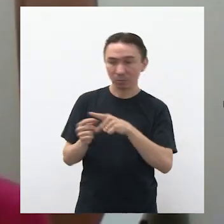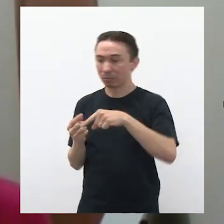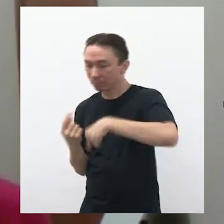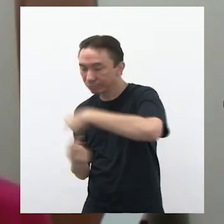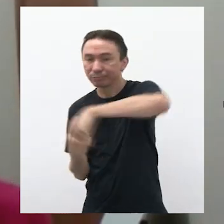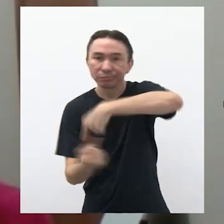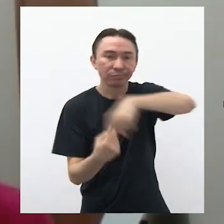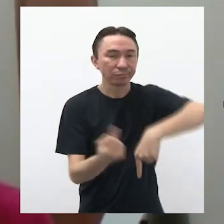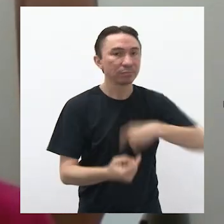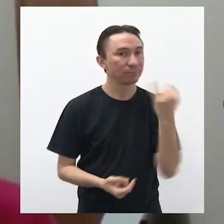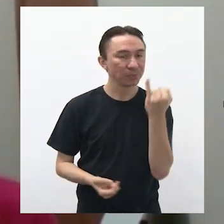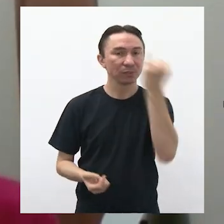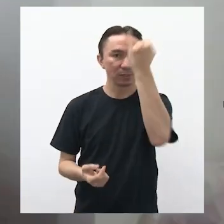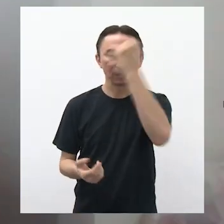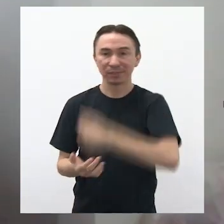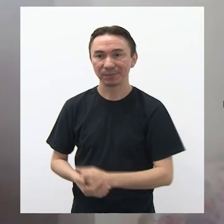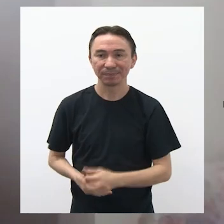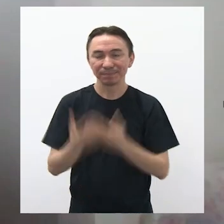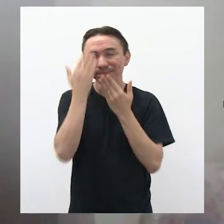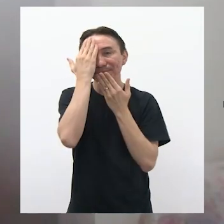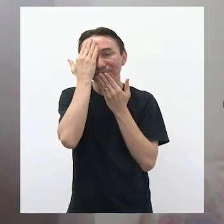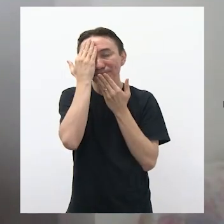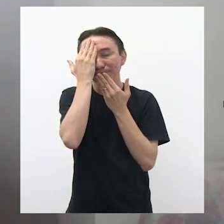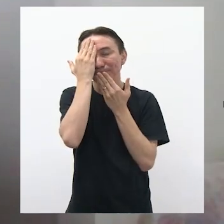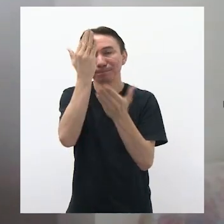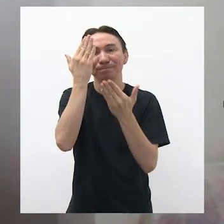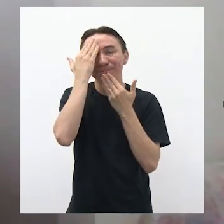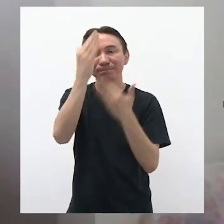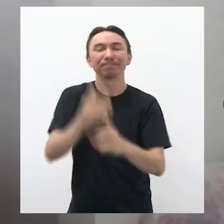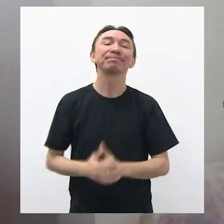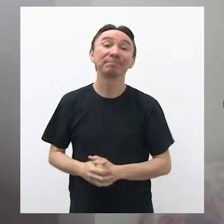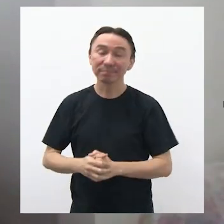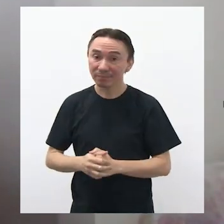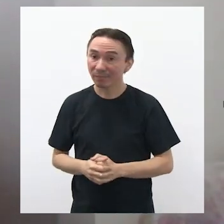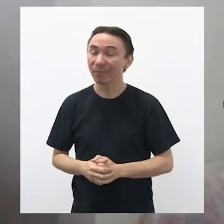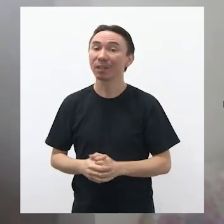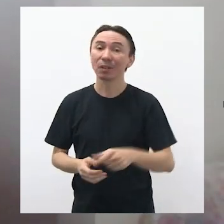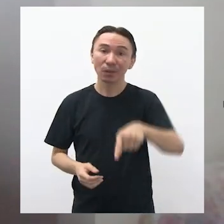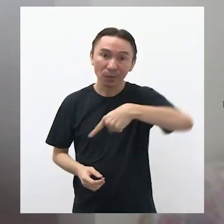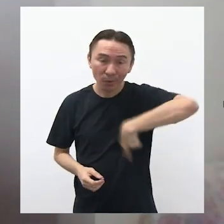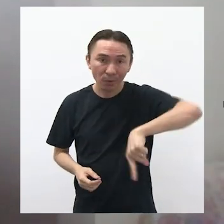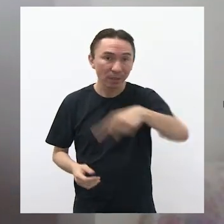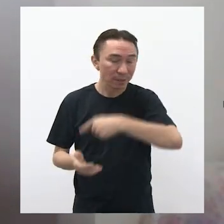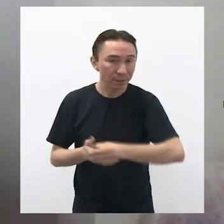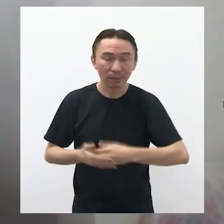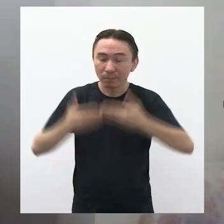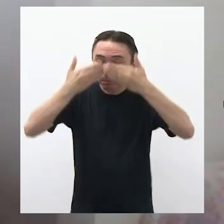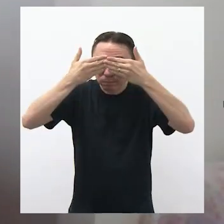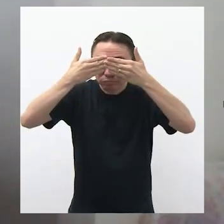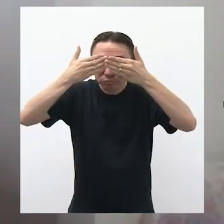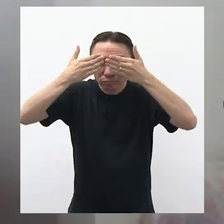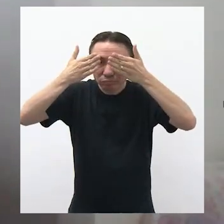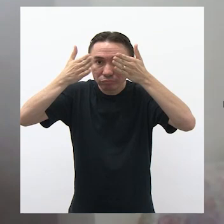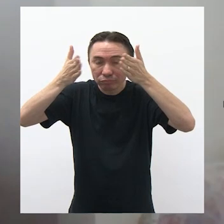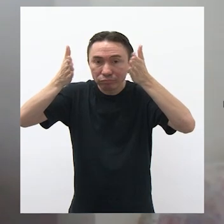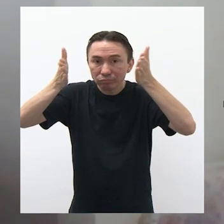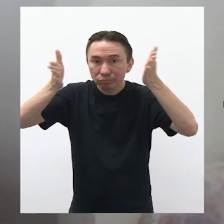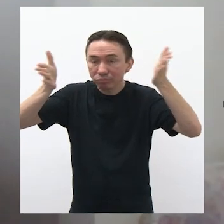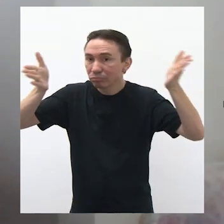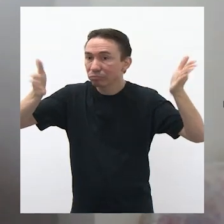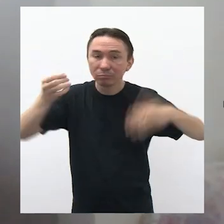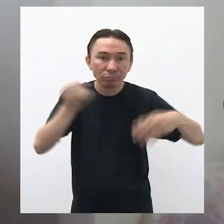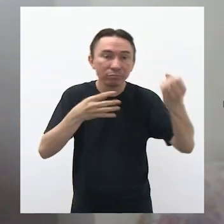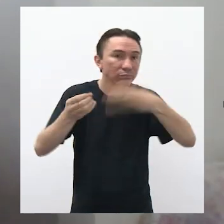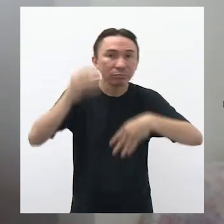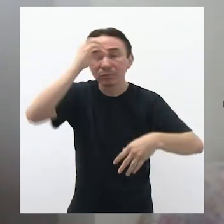Obrigada, professores. Obrigada, gente, isso mesmo. E isso vai ampliando muito os nossos olhares, né? Então, nesses últimos minutinhos aqui que a